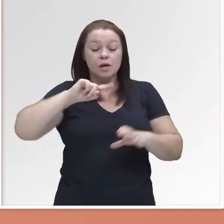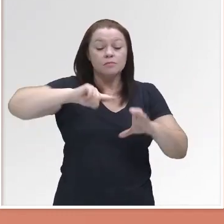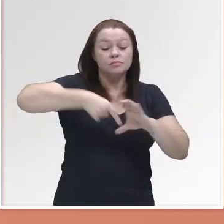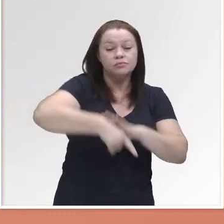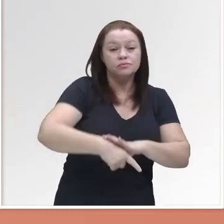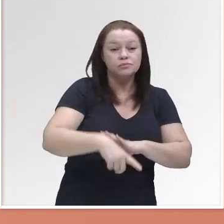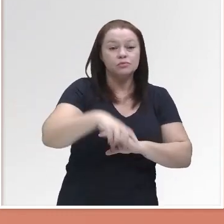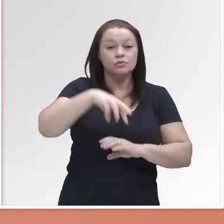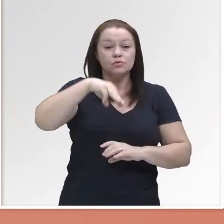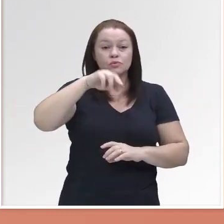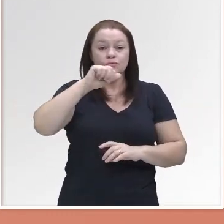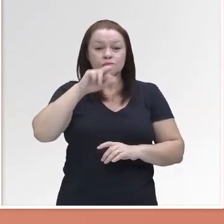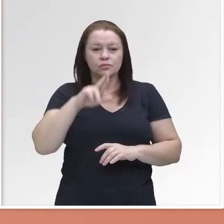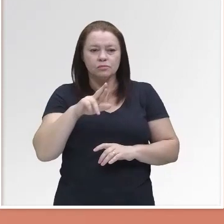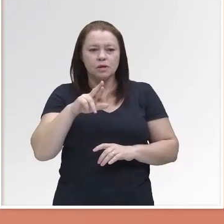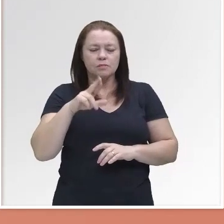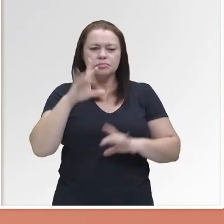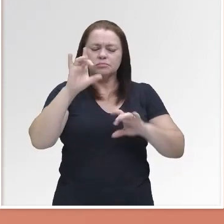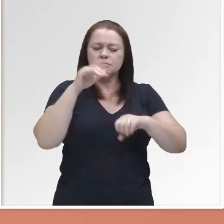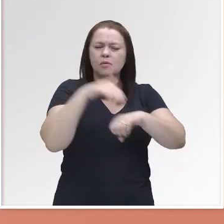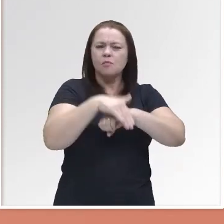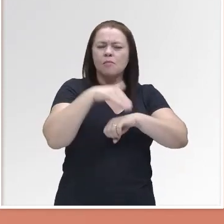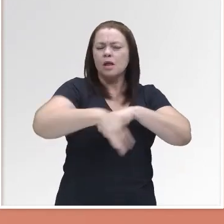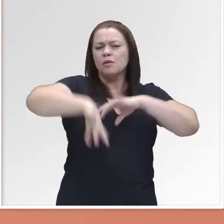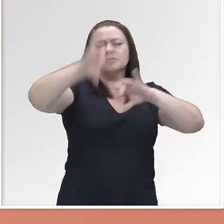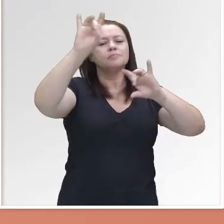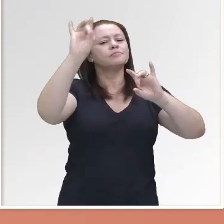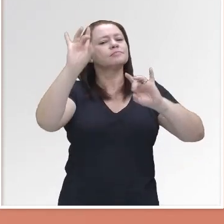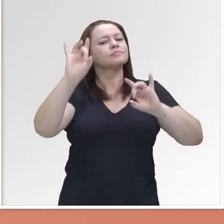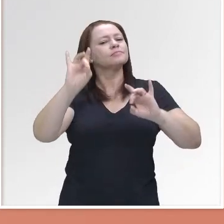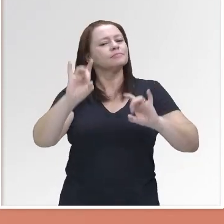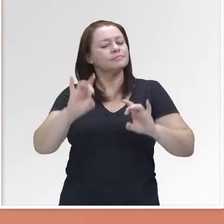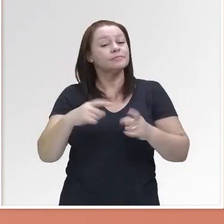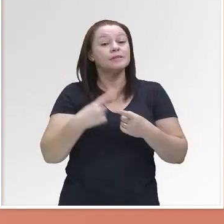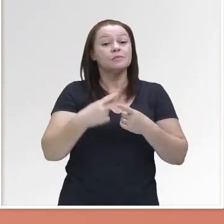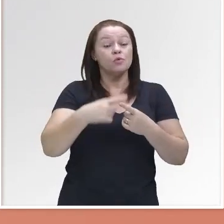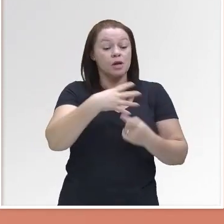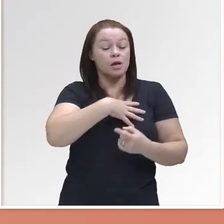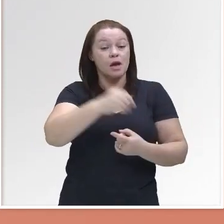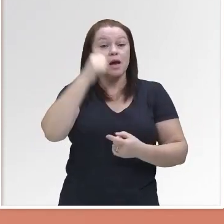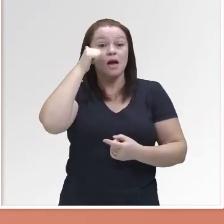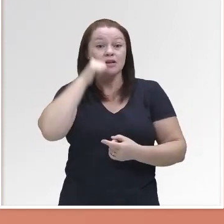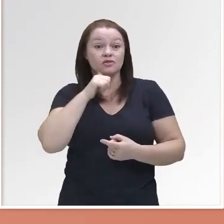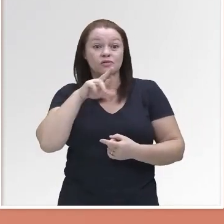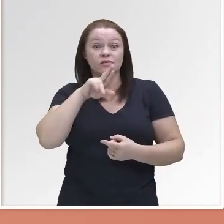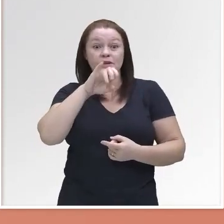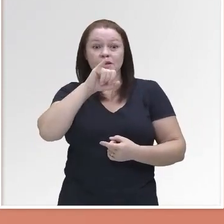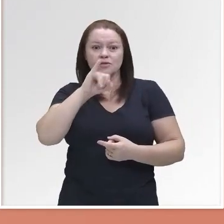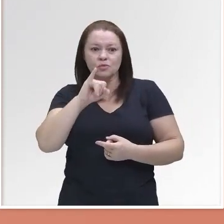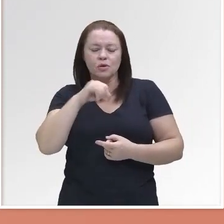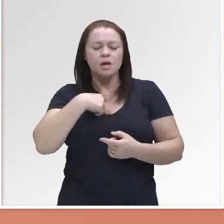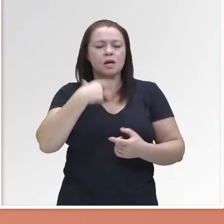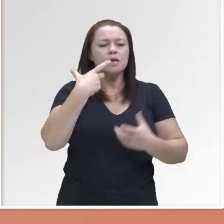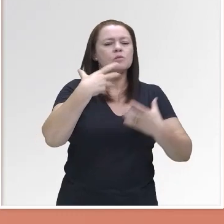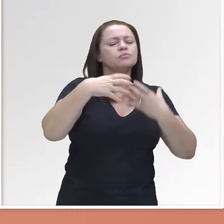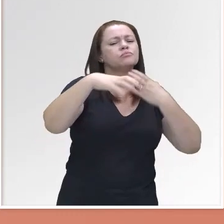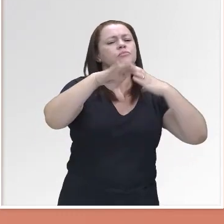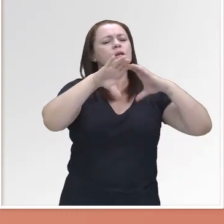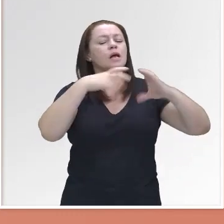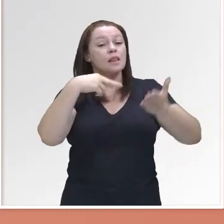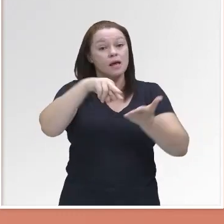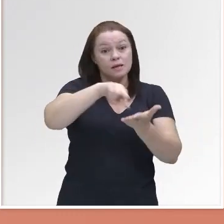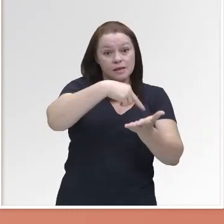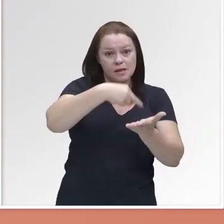mar. Ia ser uma noite muito especial, pois as filhas do rei Tritão iriam cantar e dançar